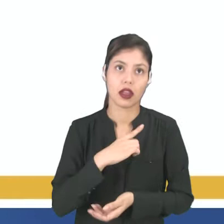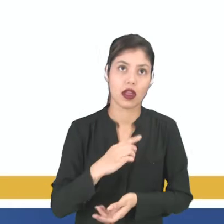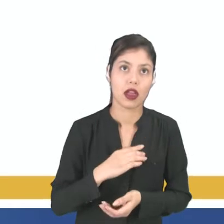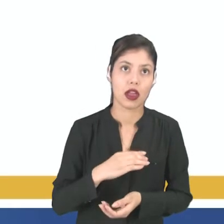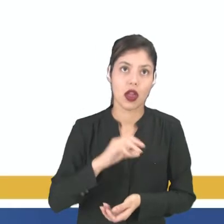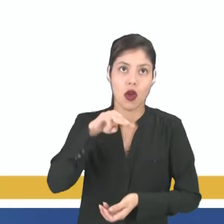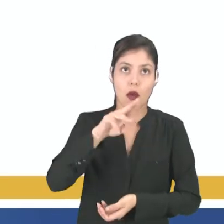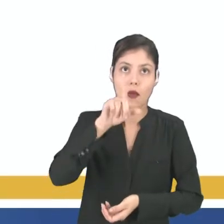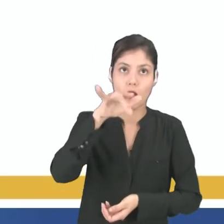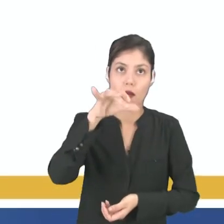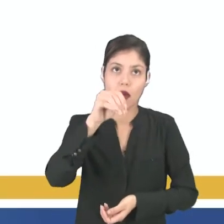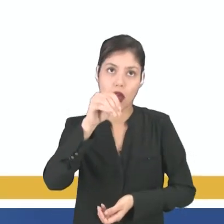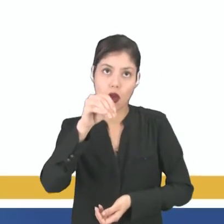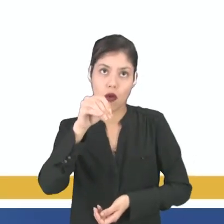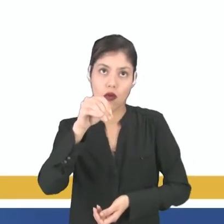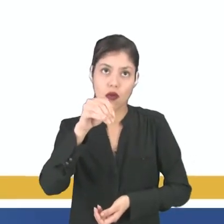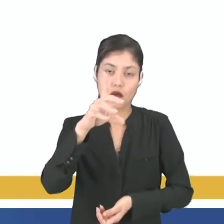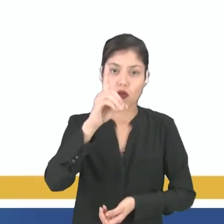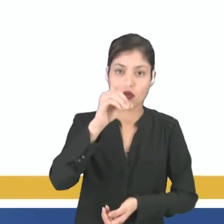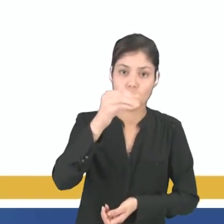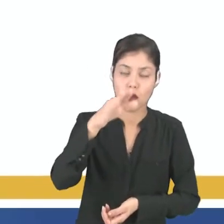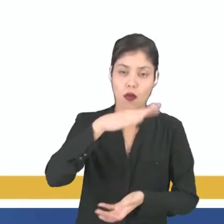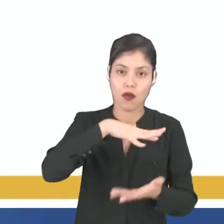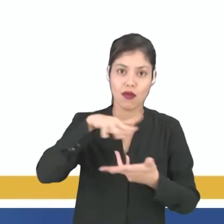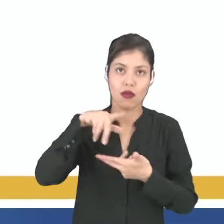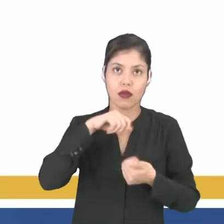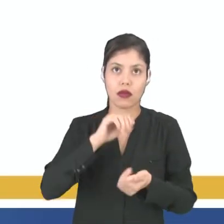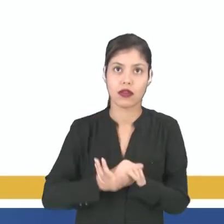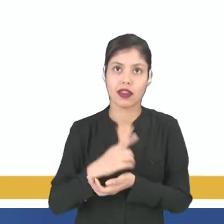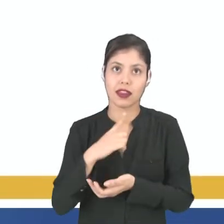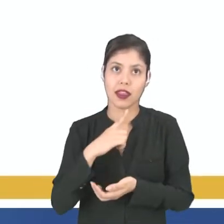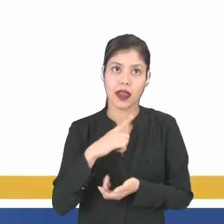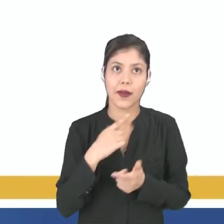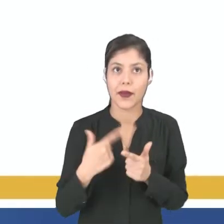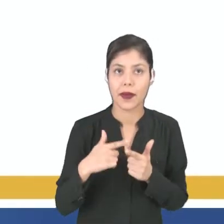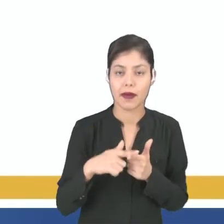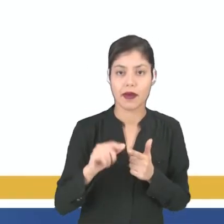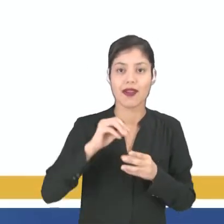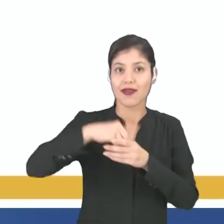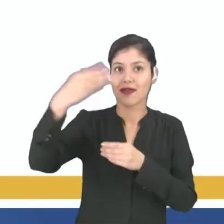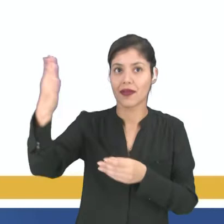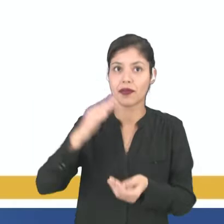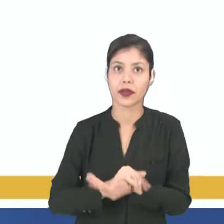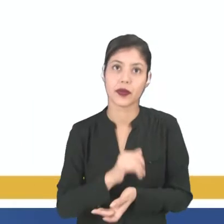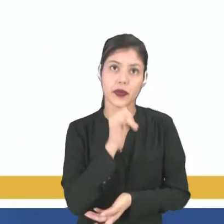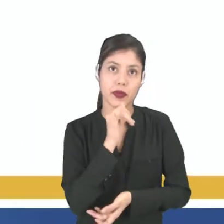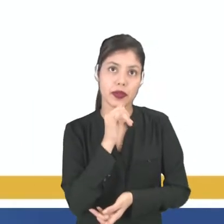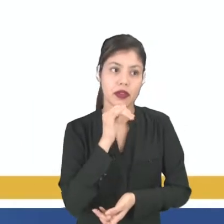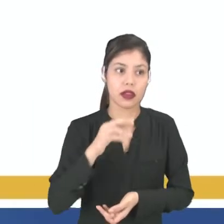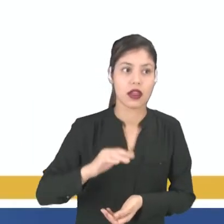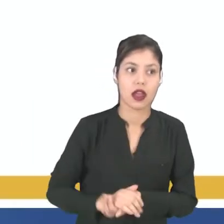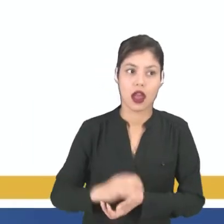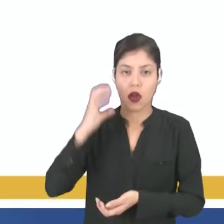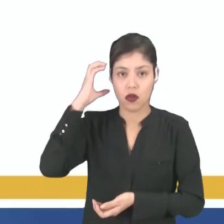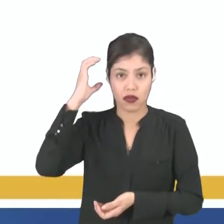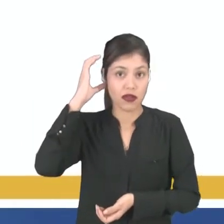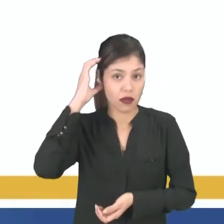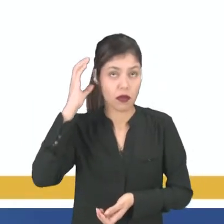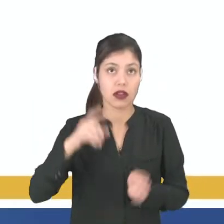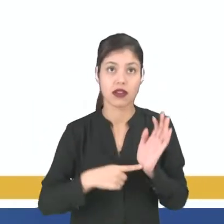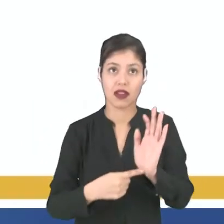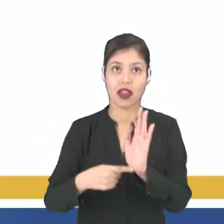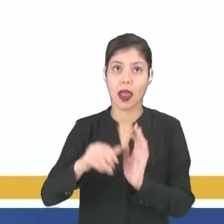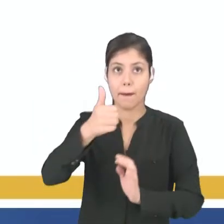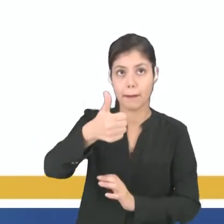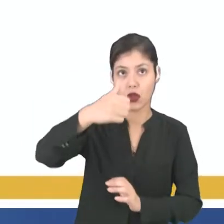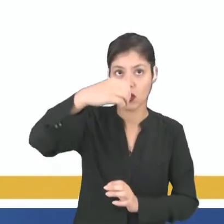rotulada como o pulmão do mundo, geram repercussões internacionais. O assassinato do líder sindical Chico Mendes, em